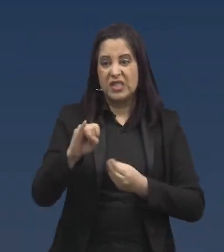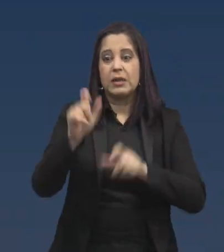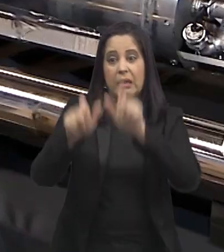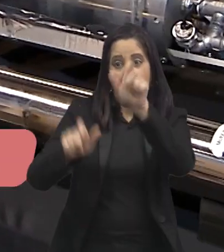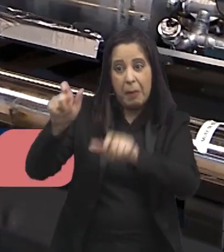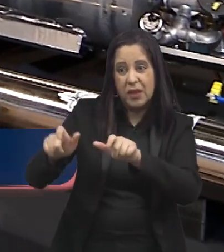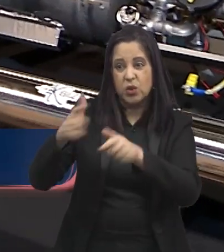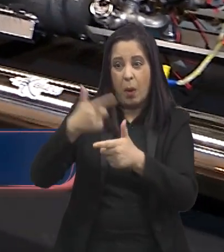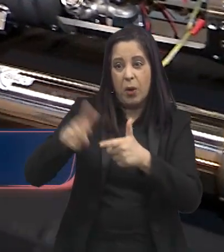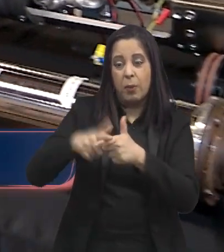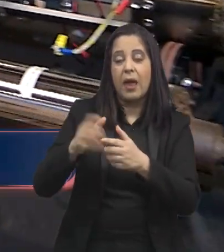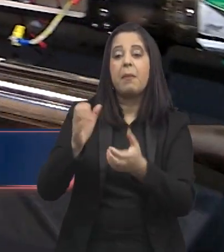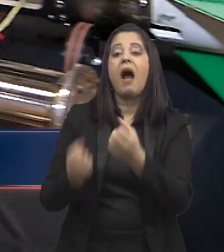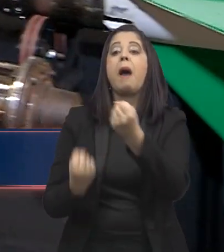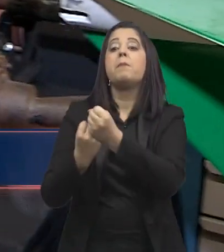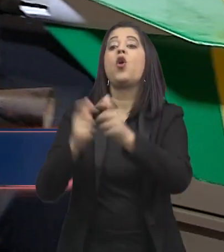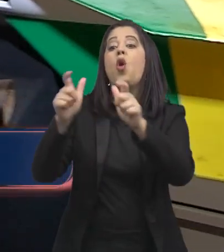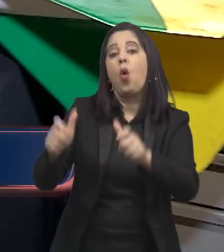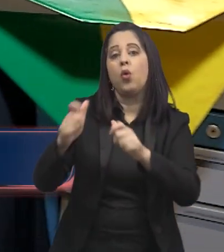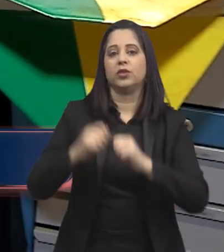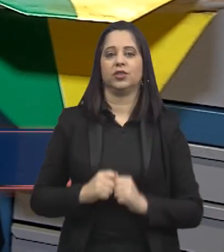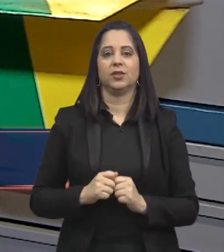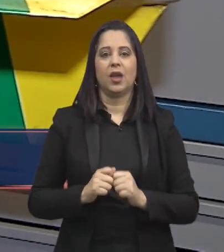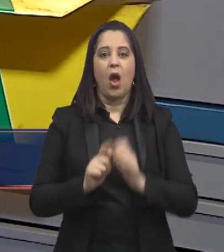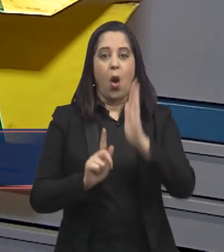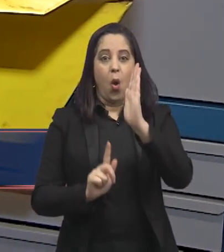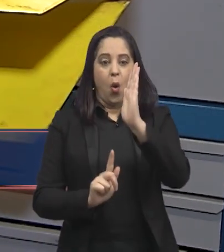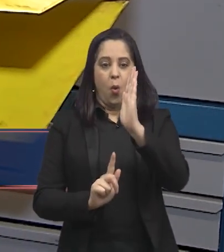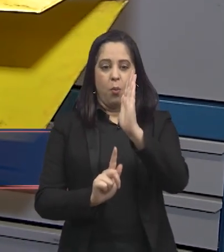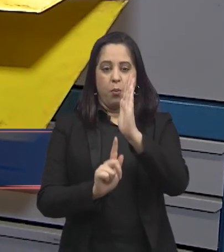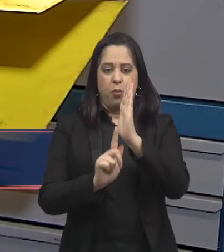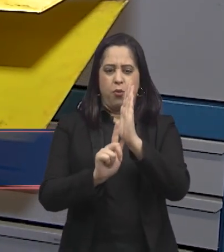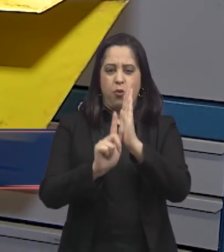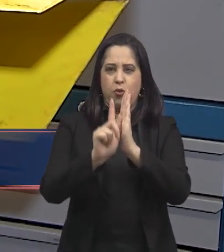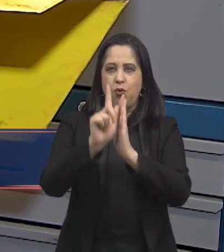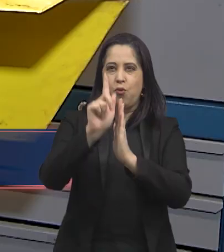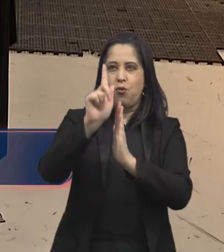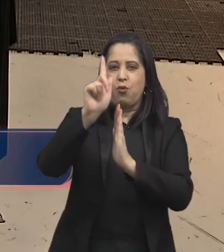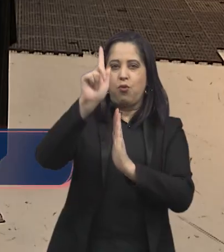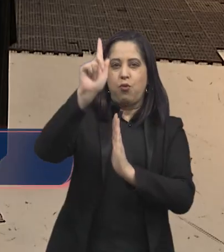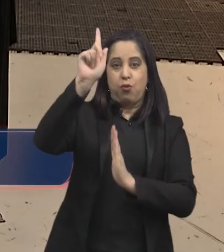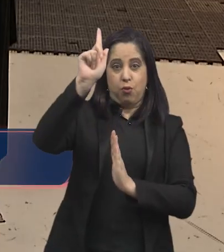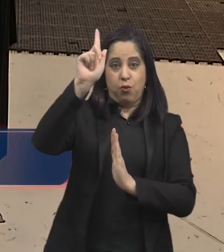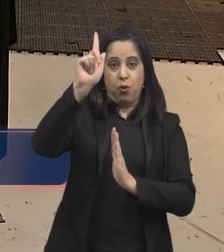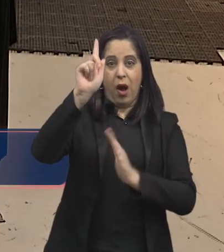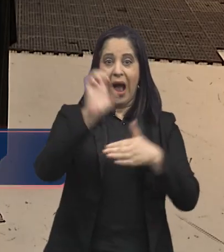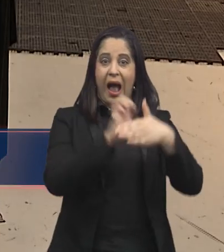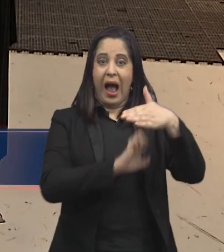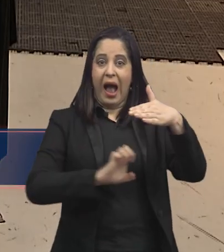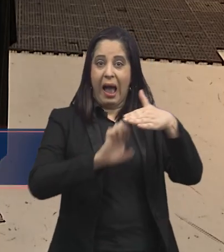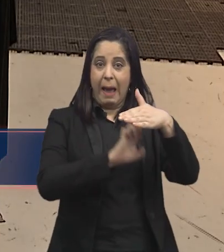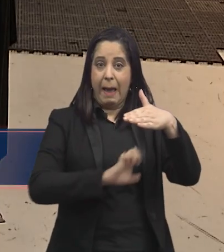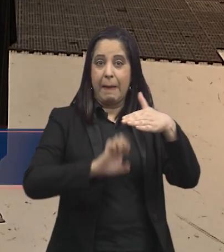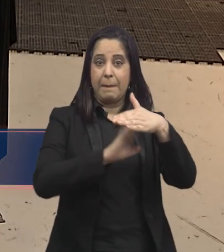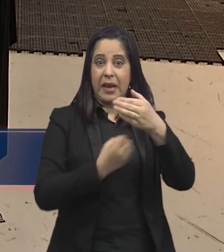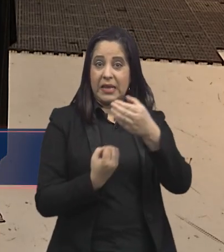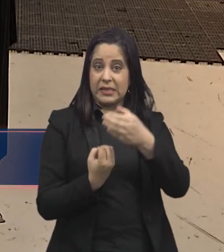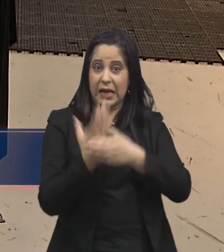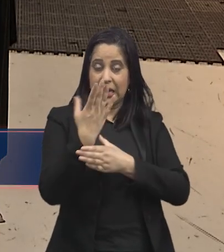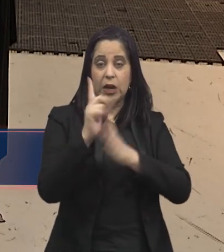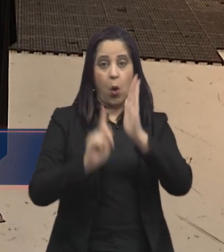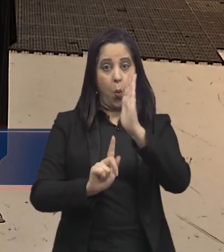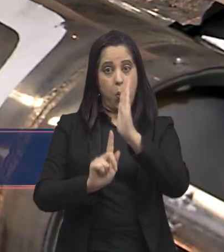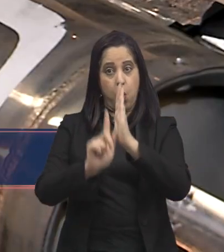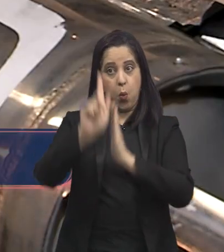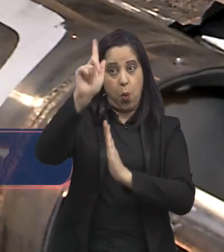José. Rumo ao espaço. Startup de São José cria o primeiro foguete com combustível líquido